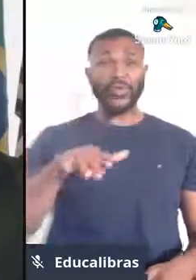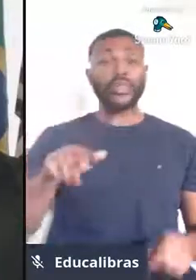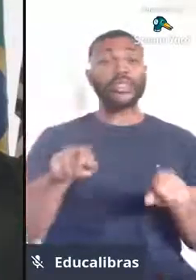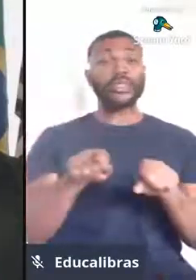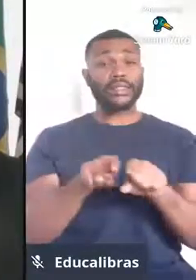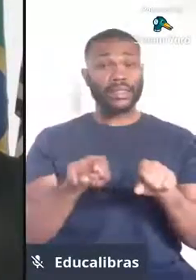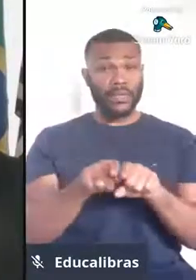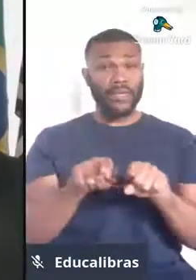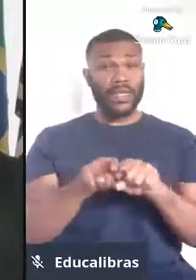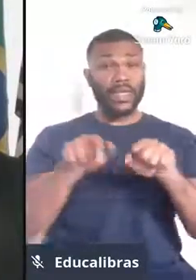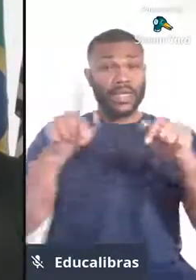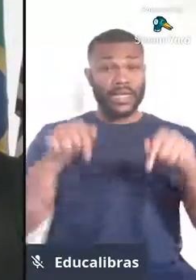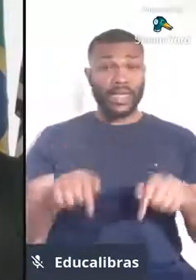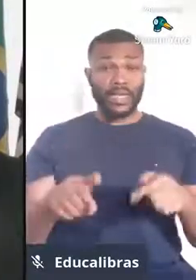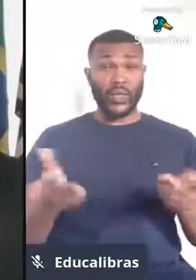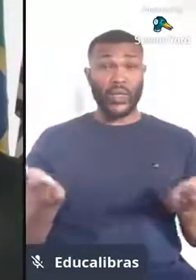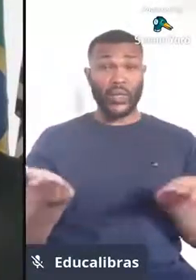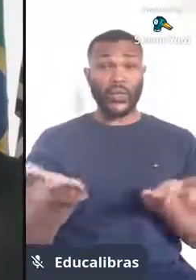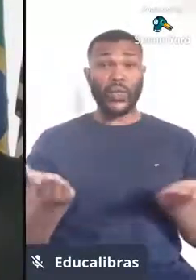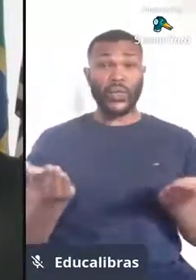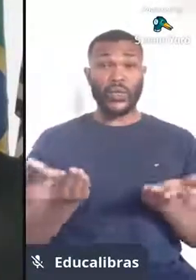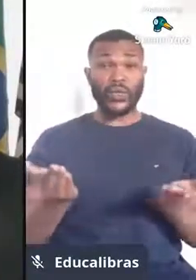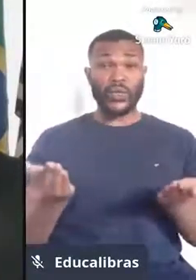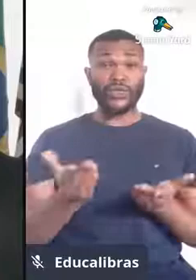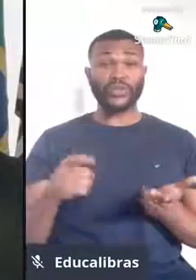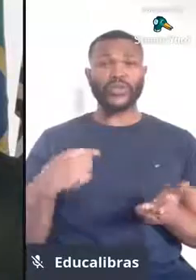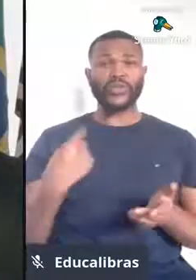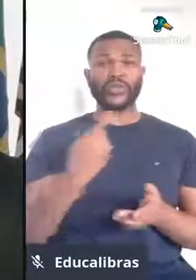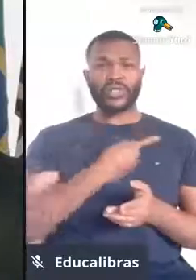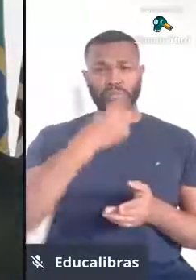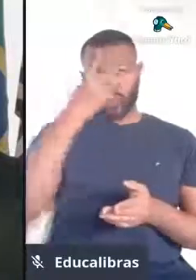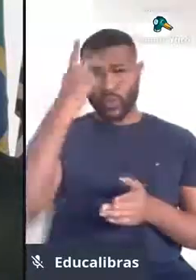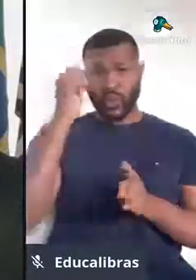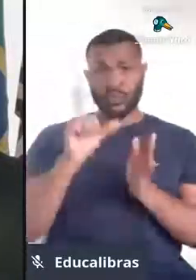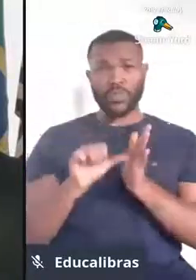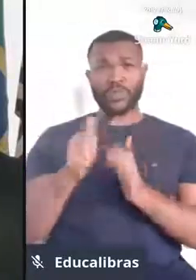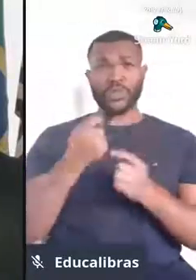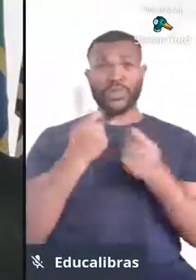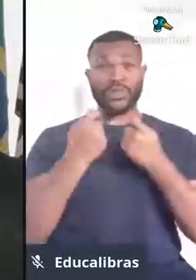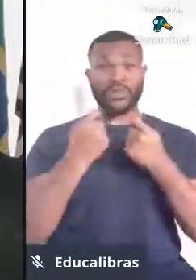aqui. Você é um dos nossos primeiros entrevistados aqui.